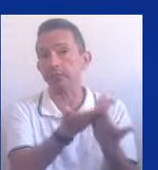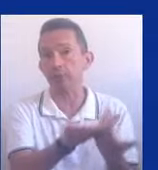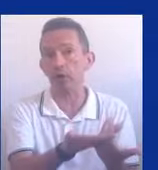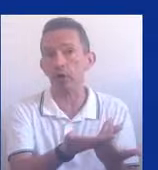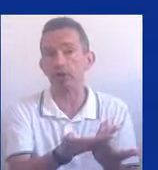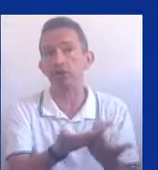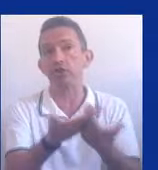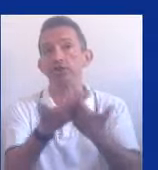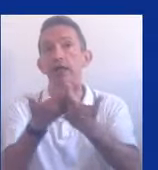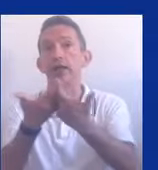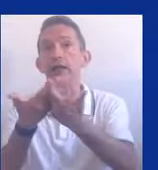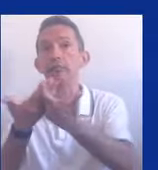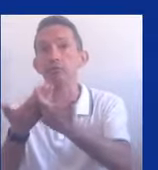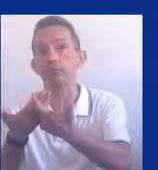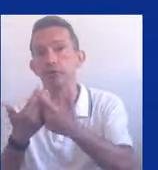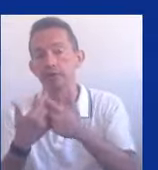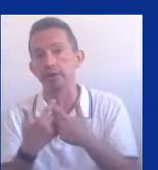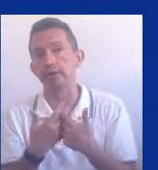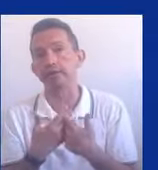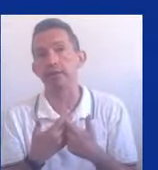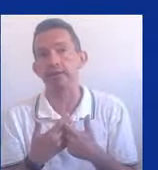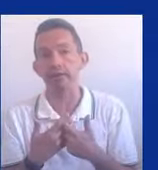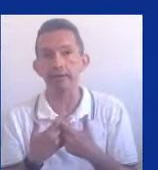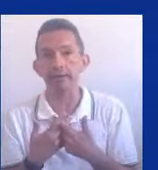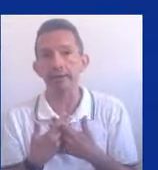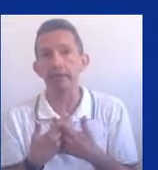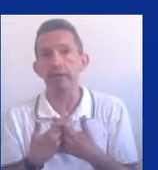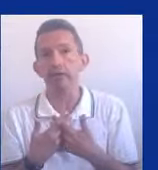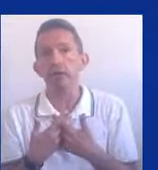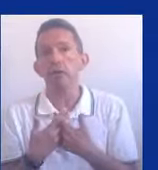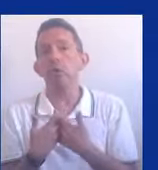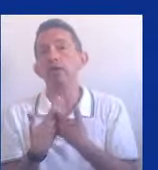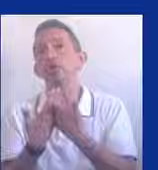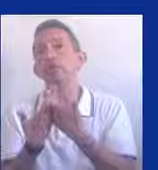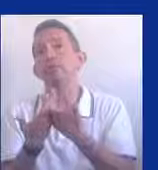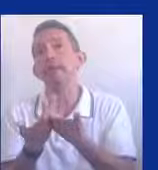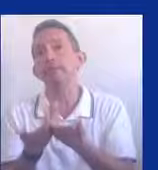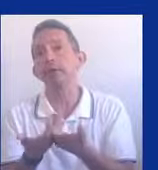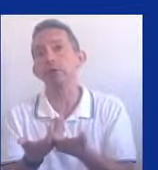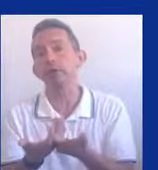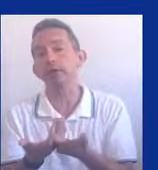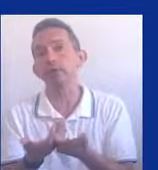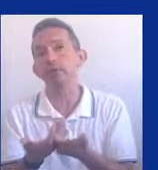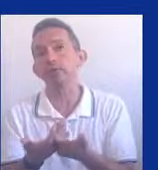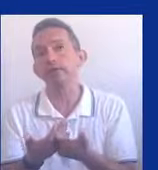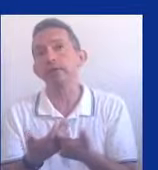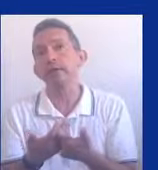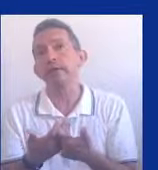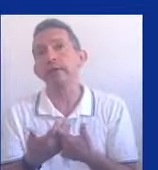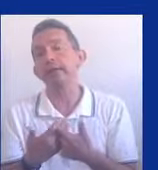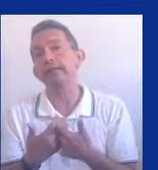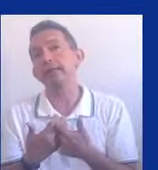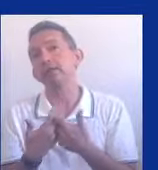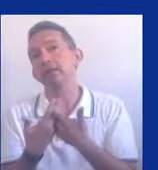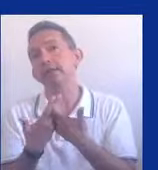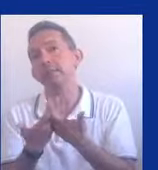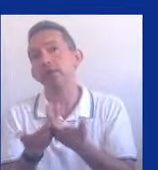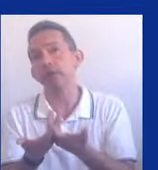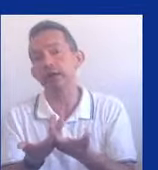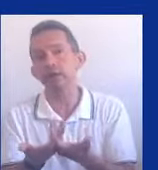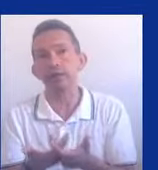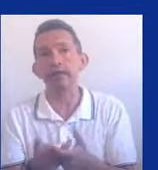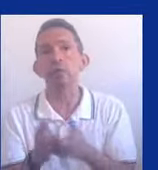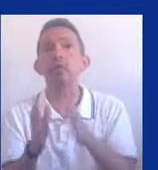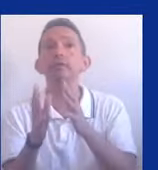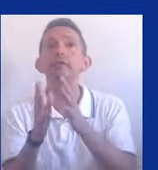de transporte, de intercâmbio de substâncias, né? O retículo endoplasmático liso, ele está